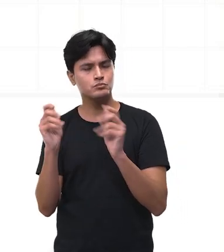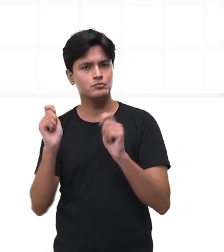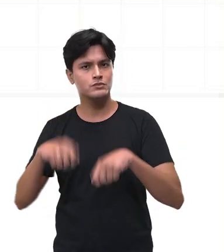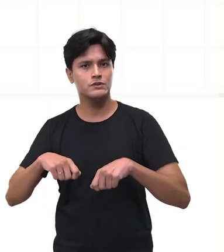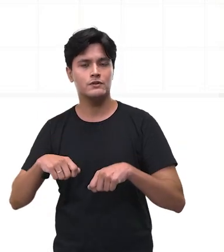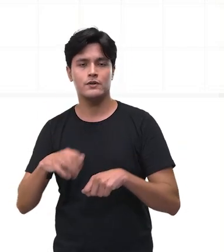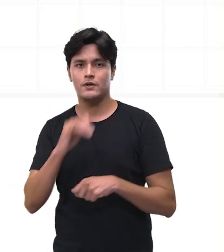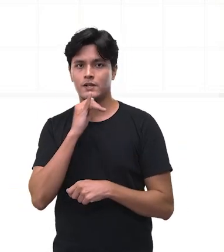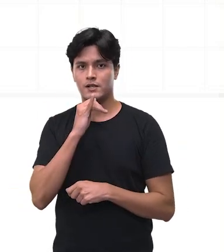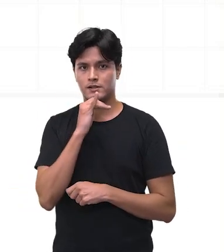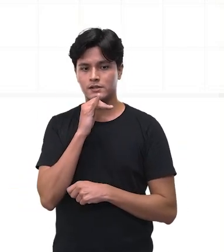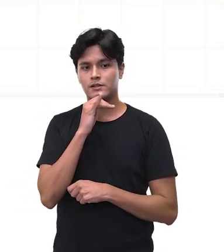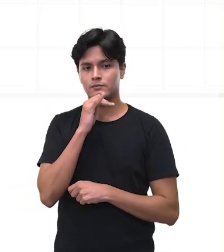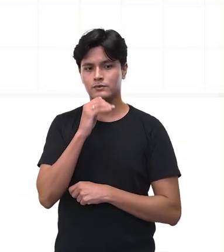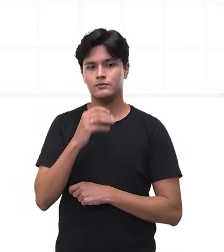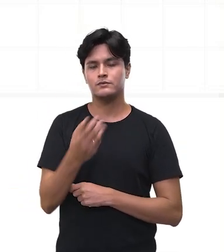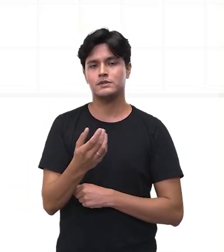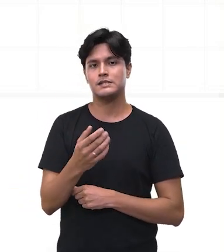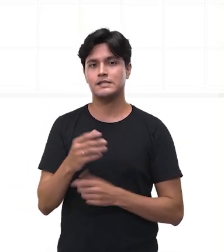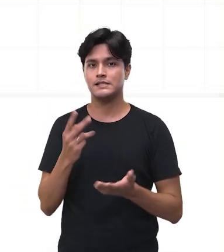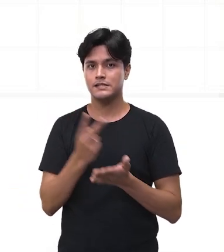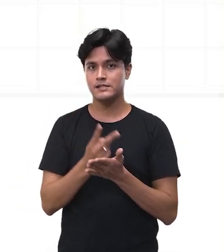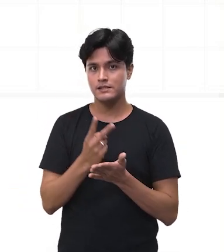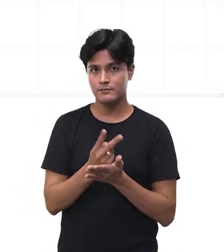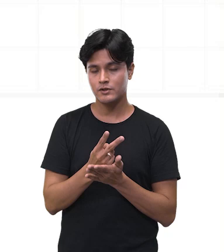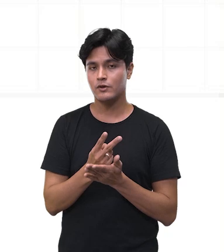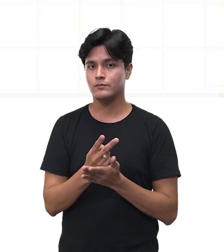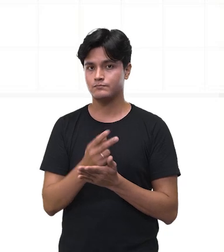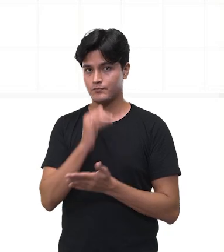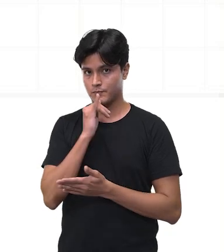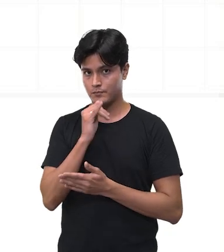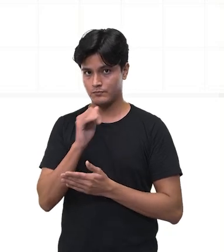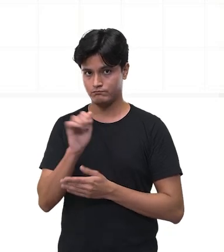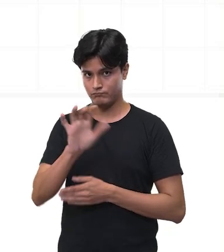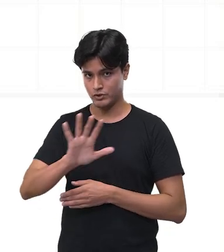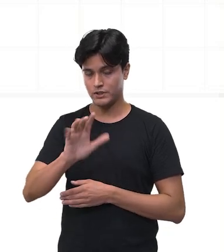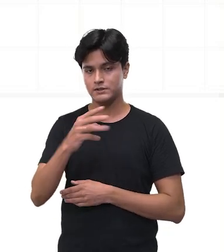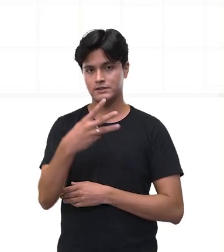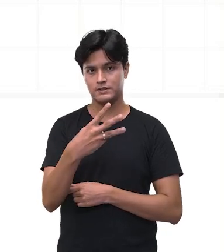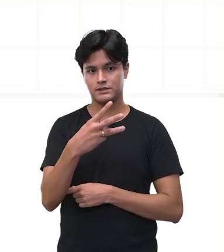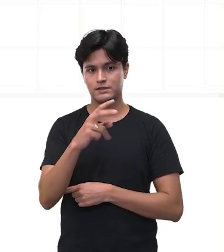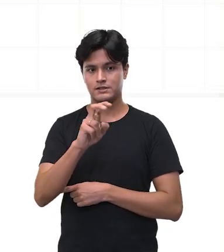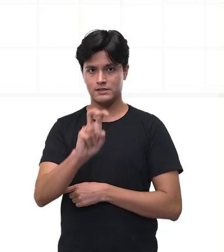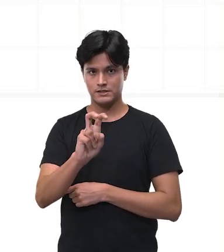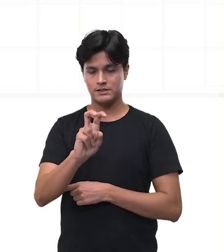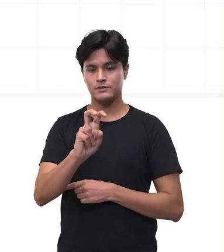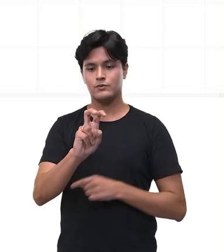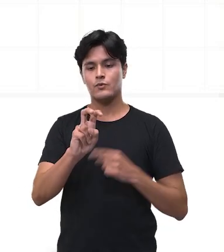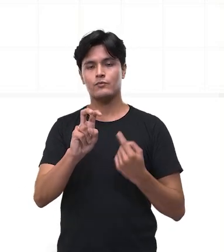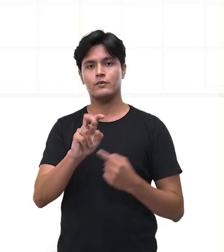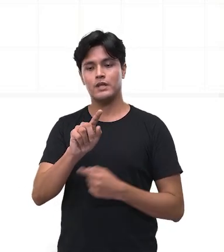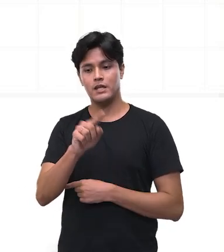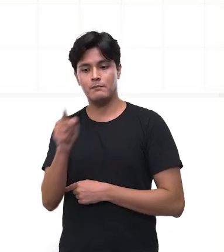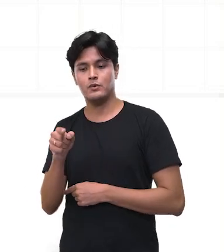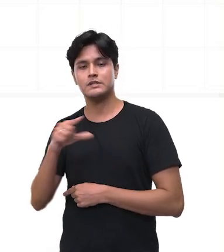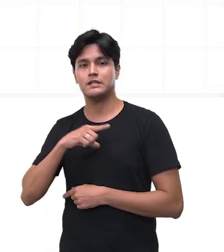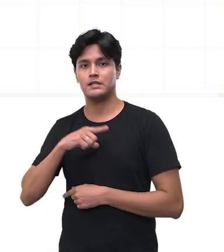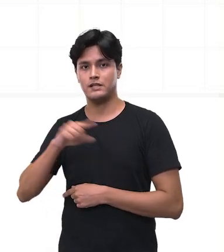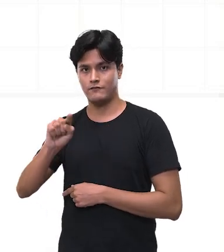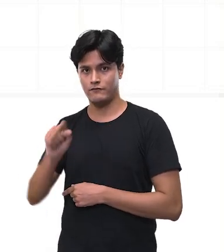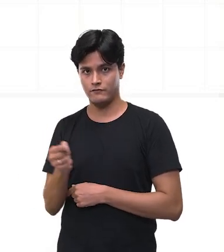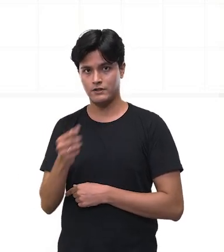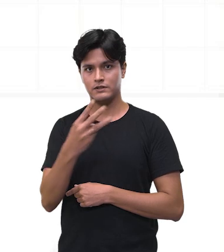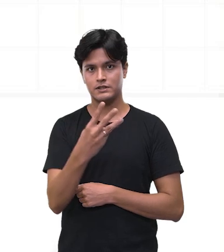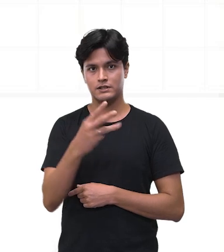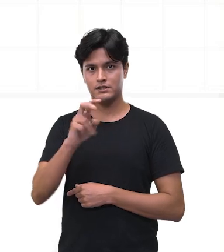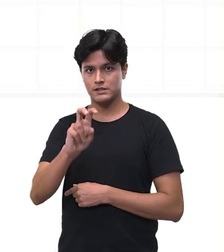ó, você vai pegar a vírgula que está sempre depois ali do último algarismo, que é o 5, né? E você vai deslocar essa vírgula